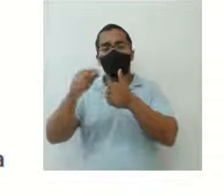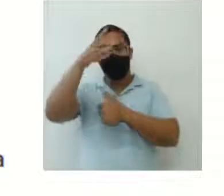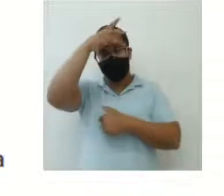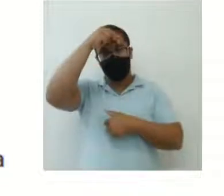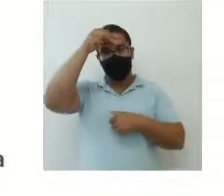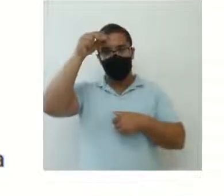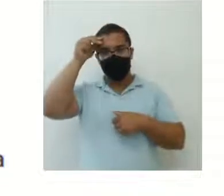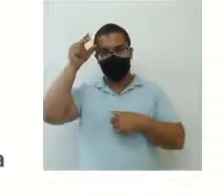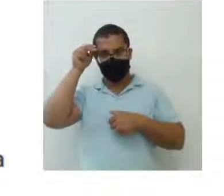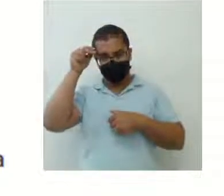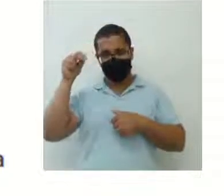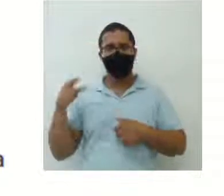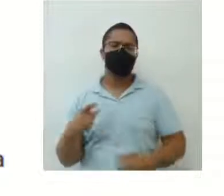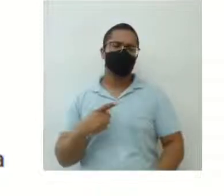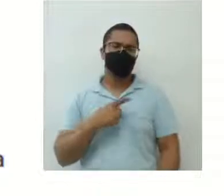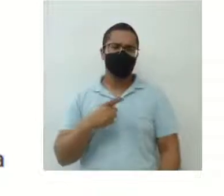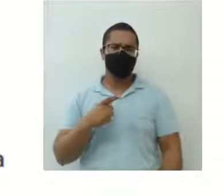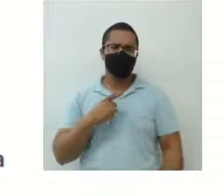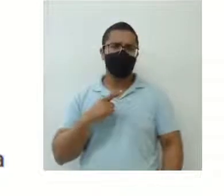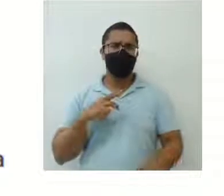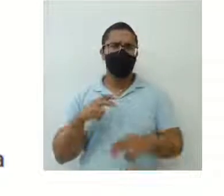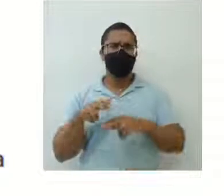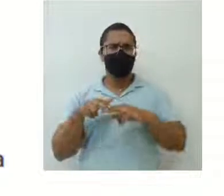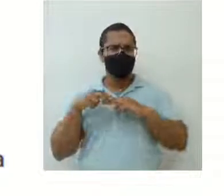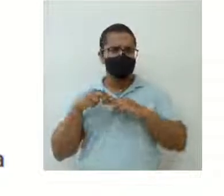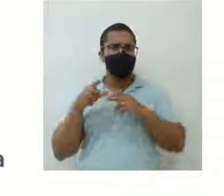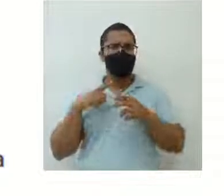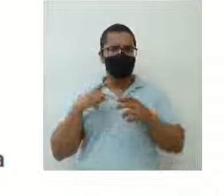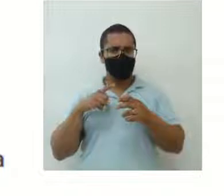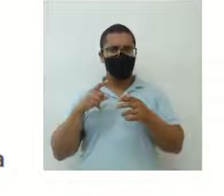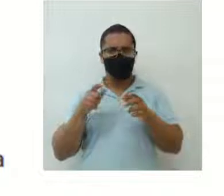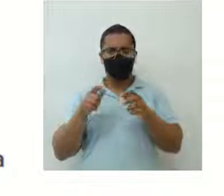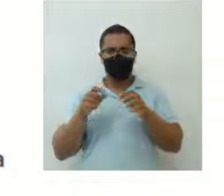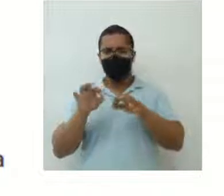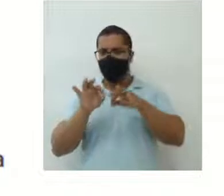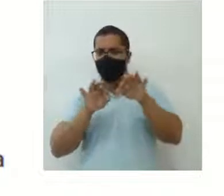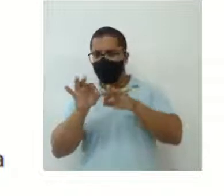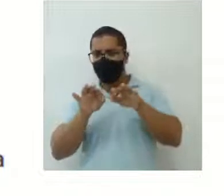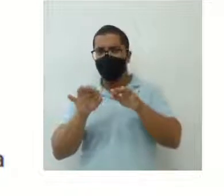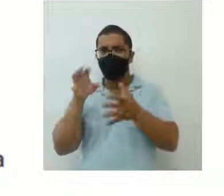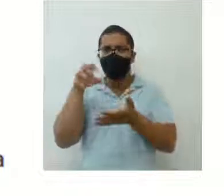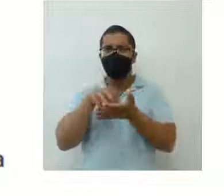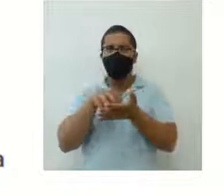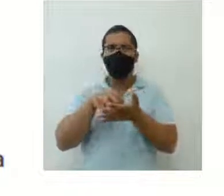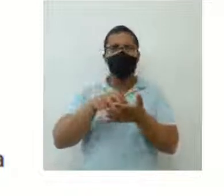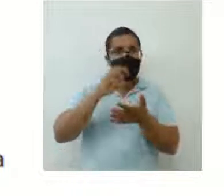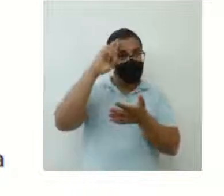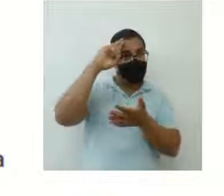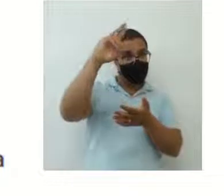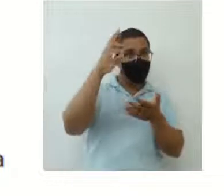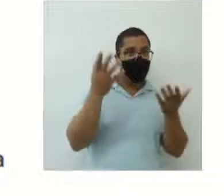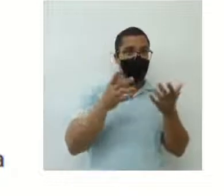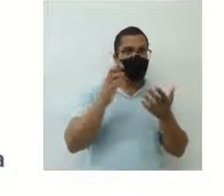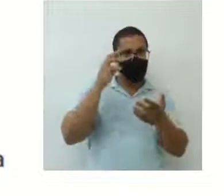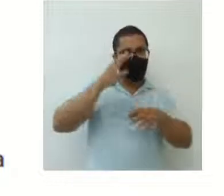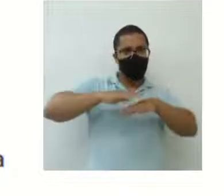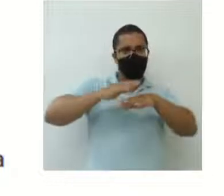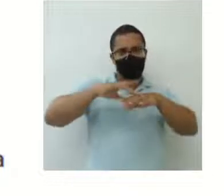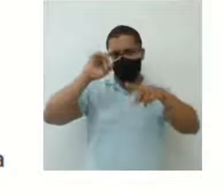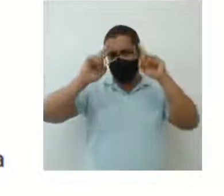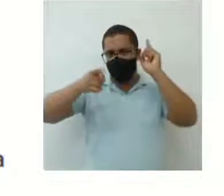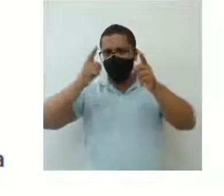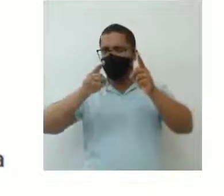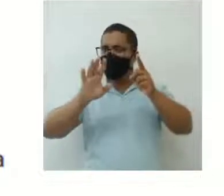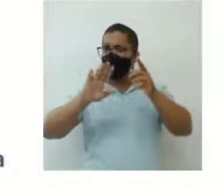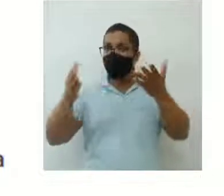né, controlado por a burocracia central. Então, os senhores deixam de controlar e agora vai ter o quê? Um sistema